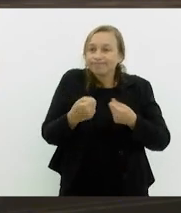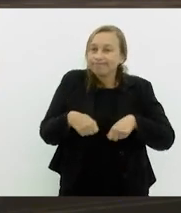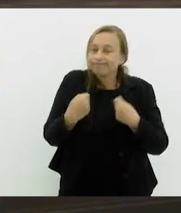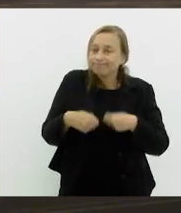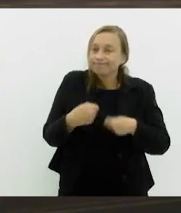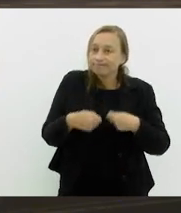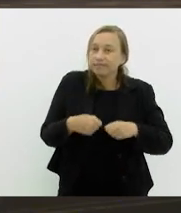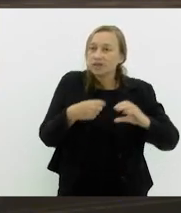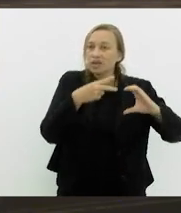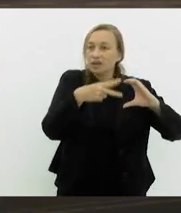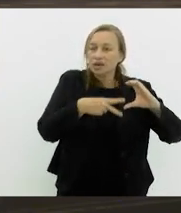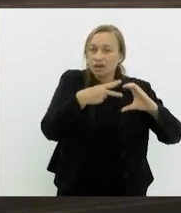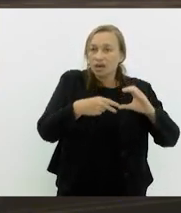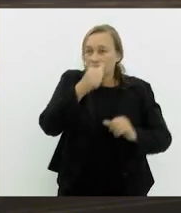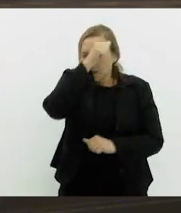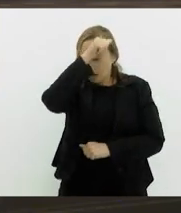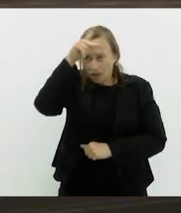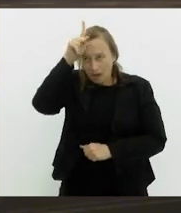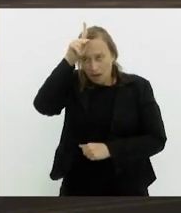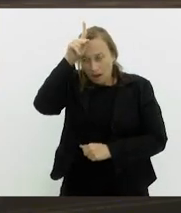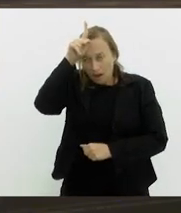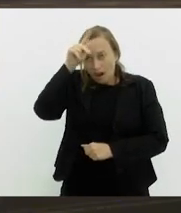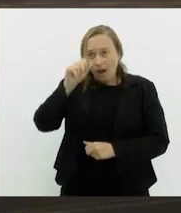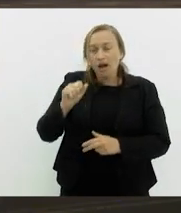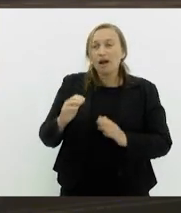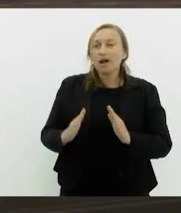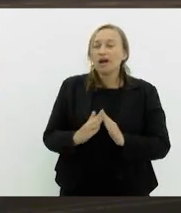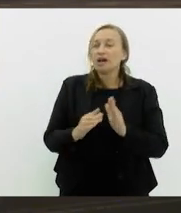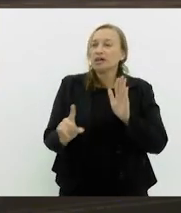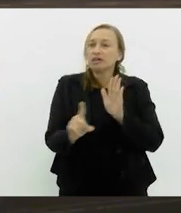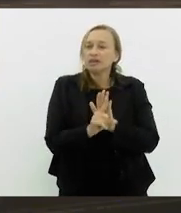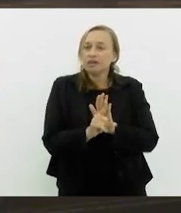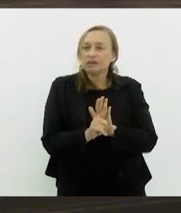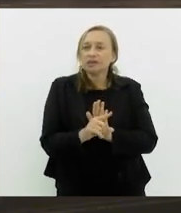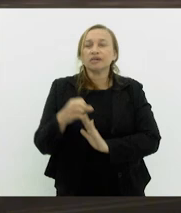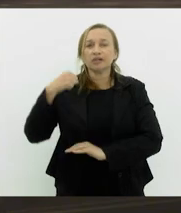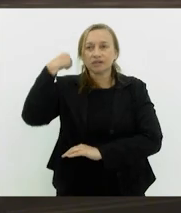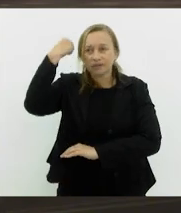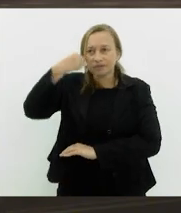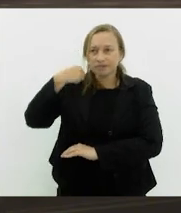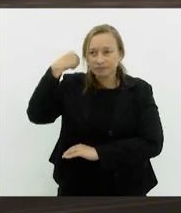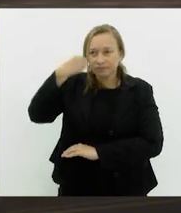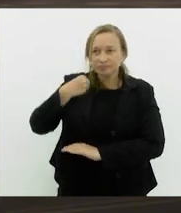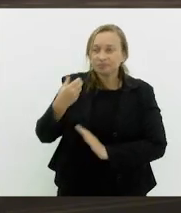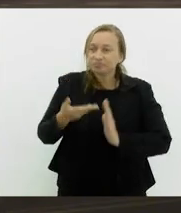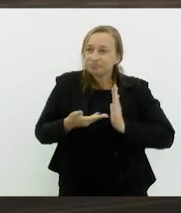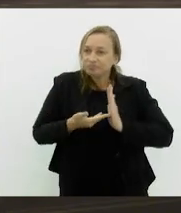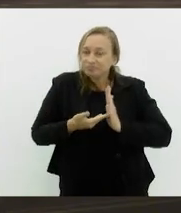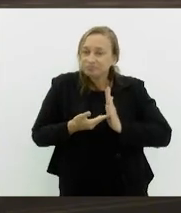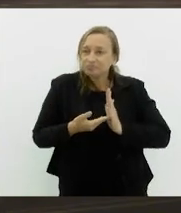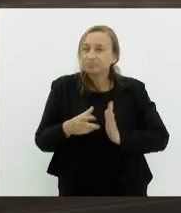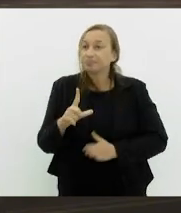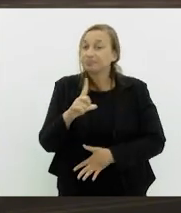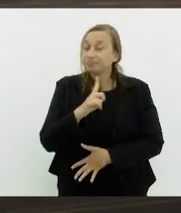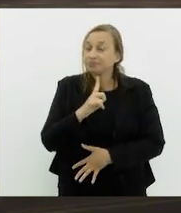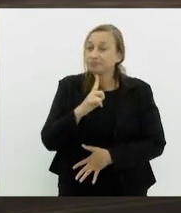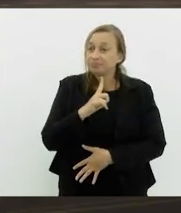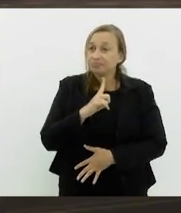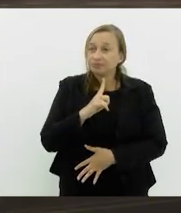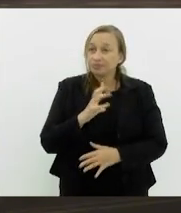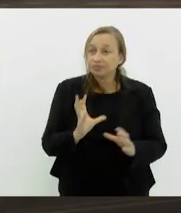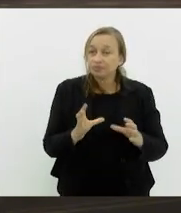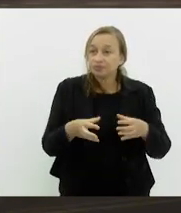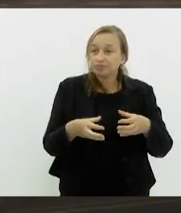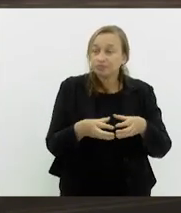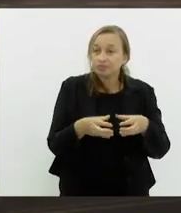câmaras municipais, das assembleias legislativas, do Senado e da Câmara dos Deputados possuir um órgão de advocacia